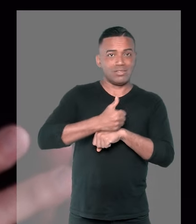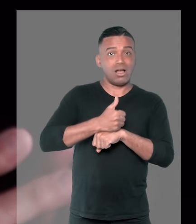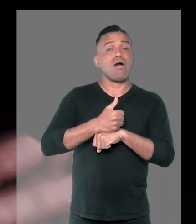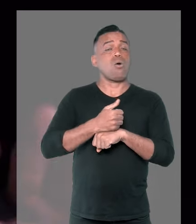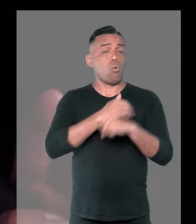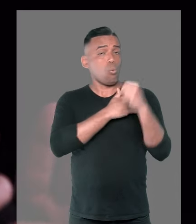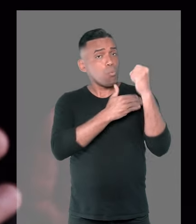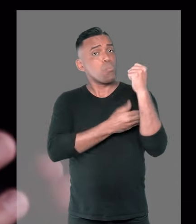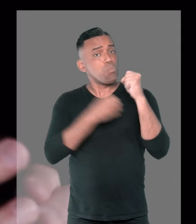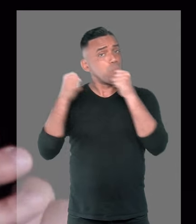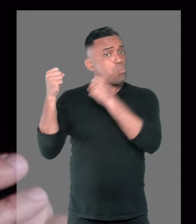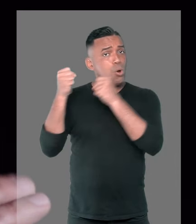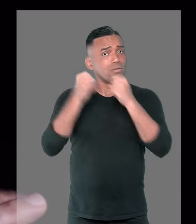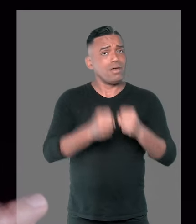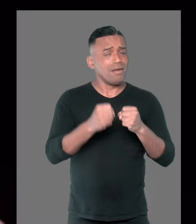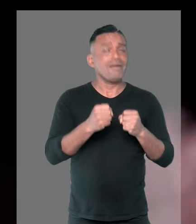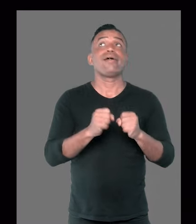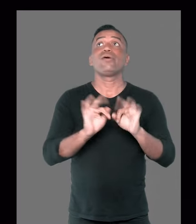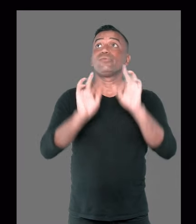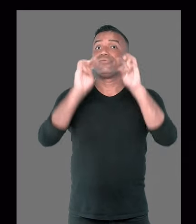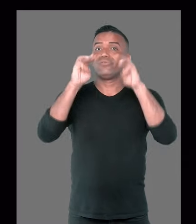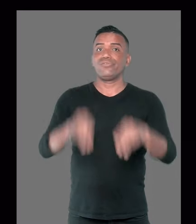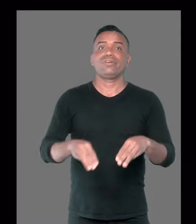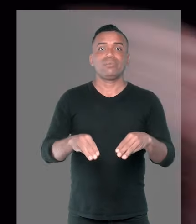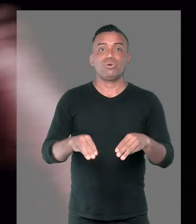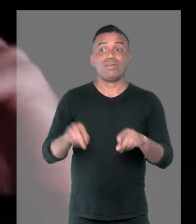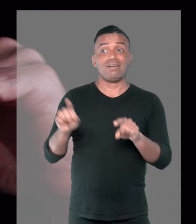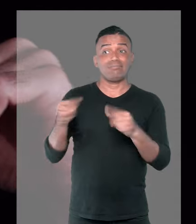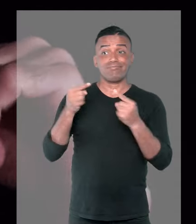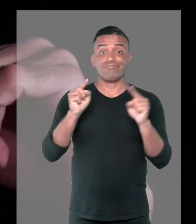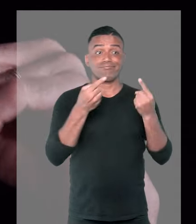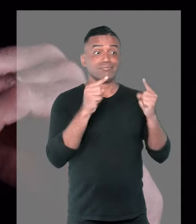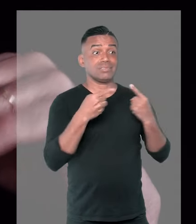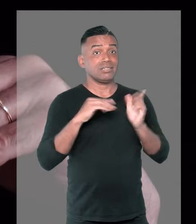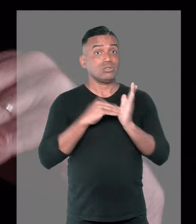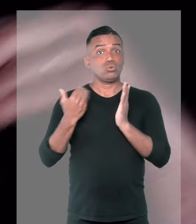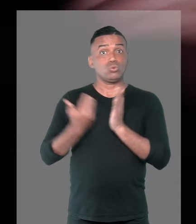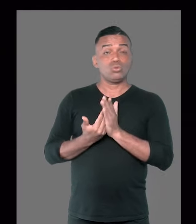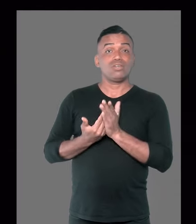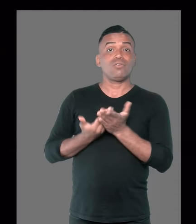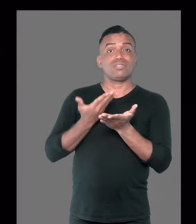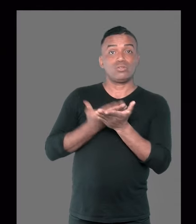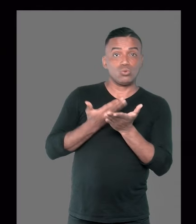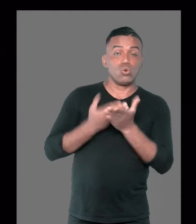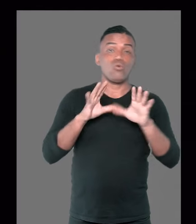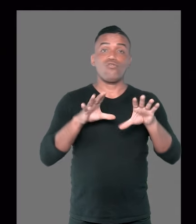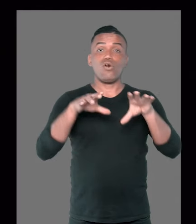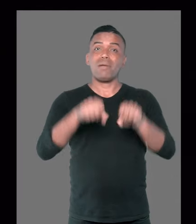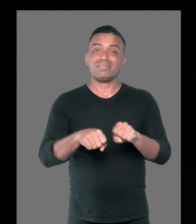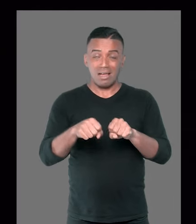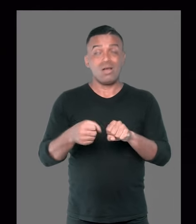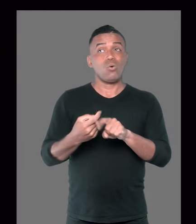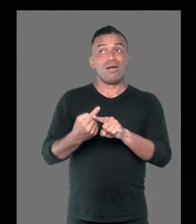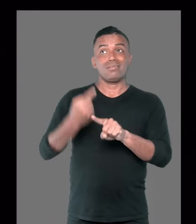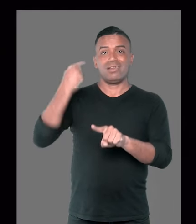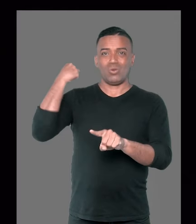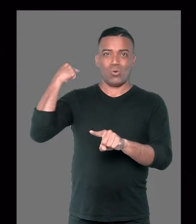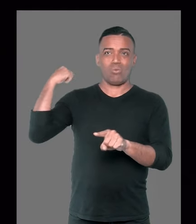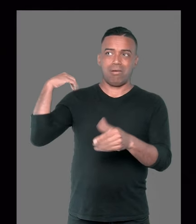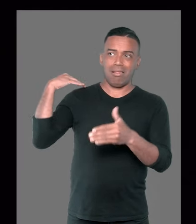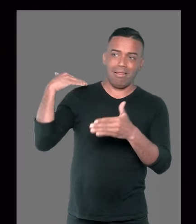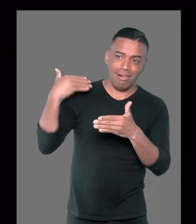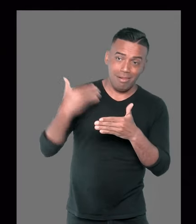em algum lugar é o fim do mundo porque aquilo vai questionar tudo que você viu antes né quer dizer todo o seu investimento de construir as